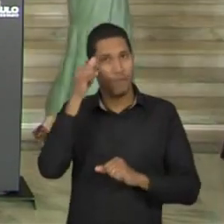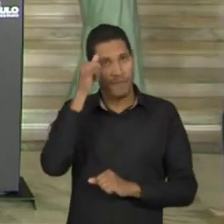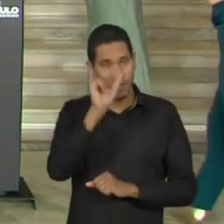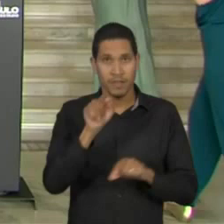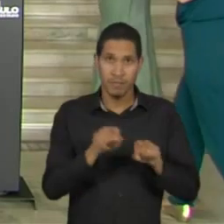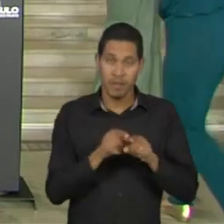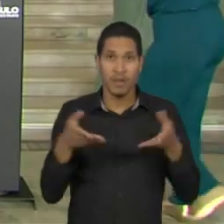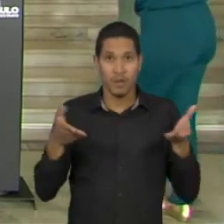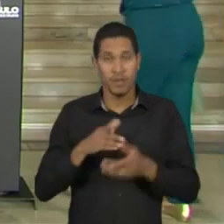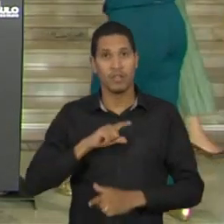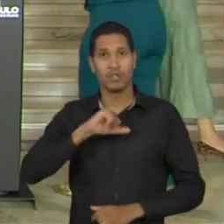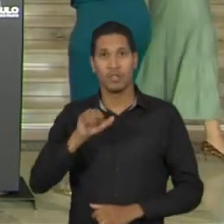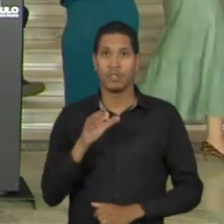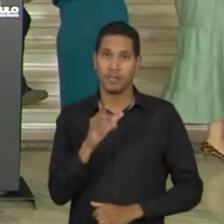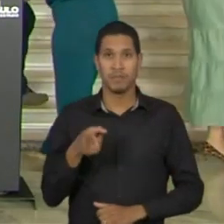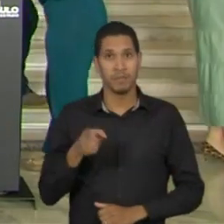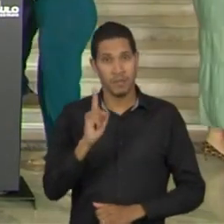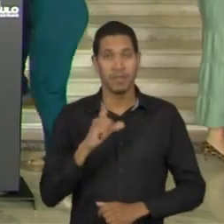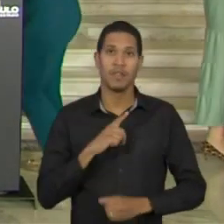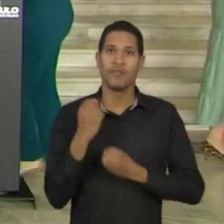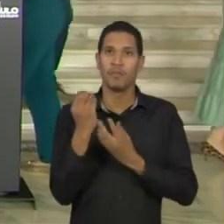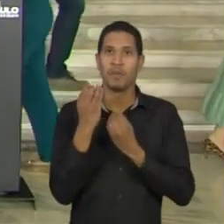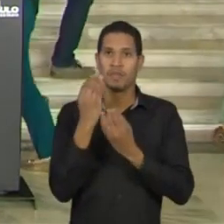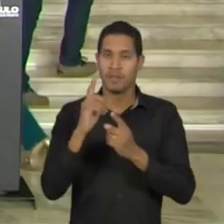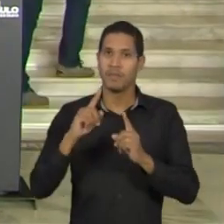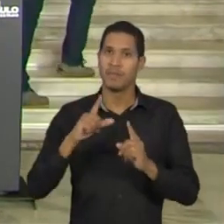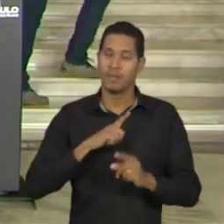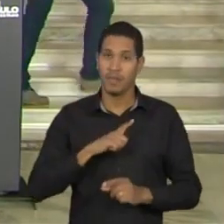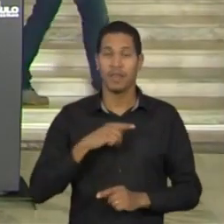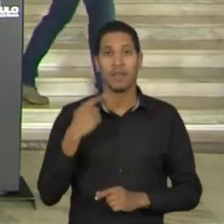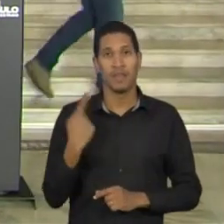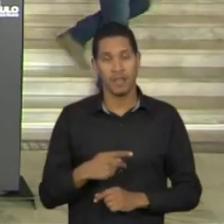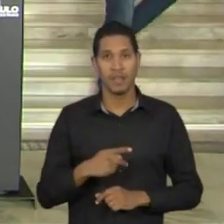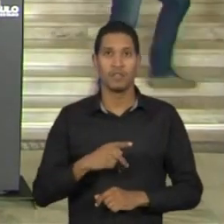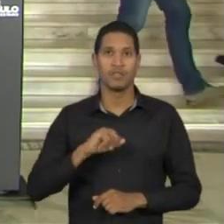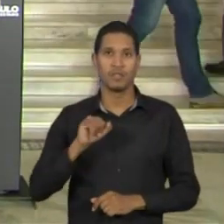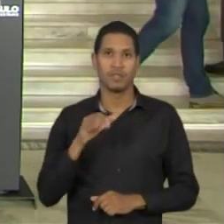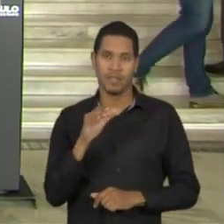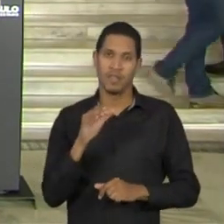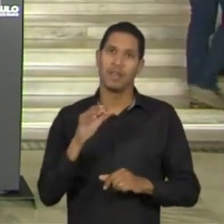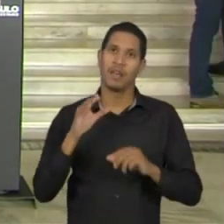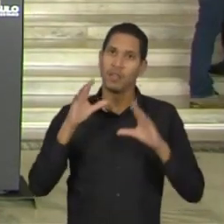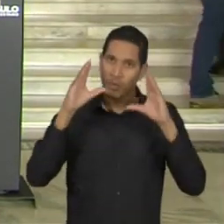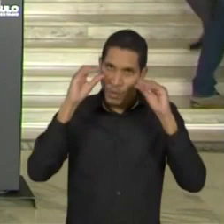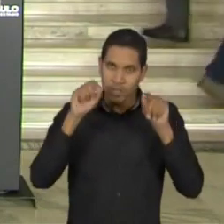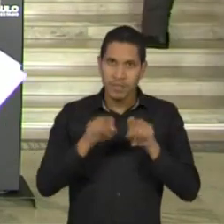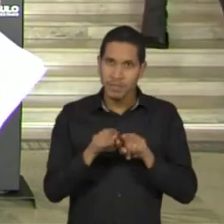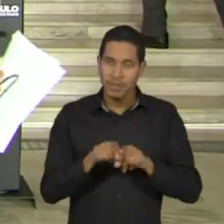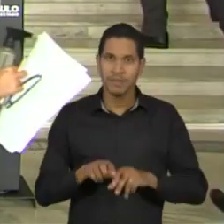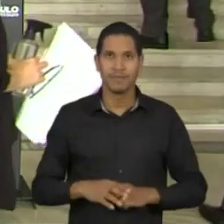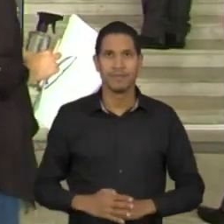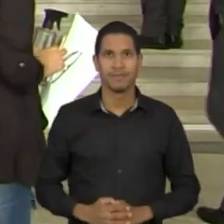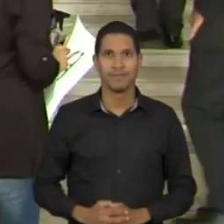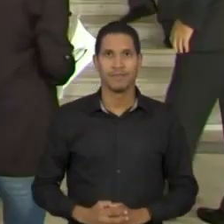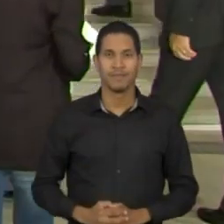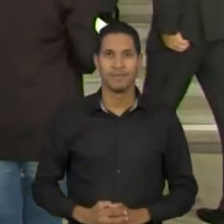JC Primeira Edição e outras informações no Jornal da Cultura, às 9h15 da noite.